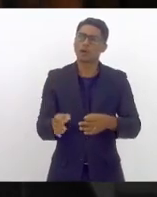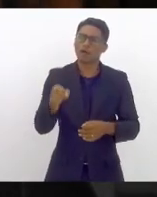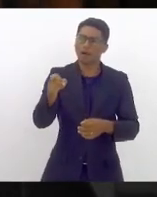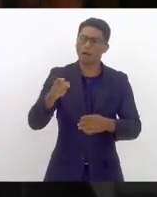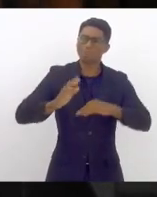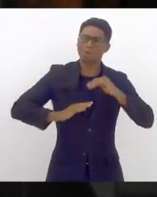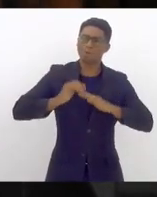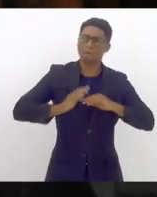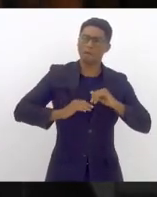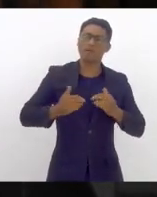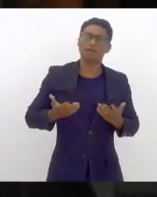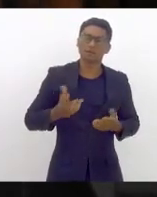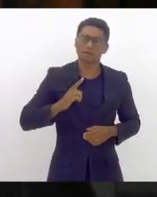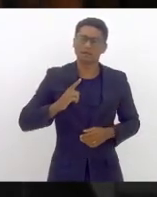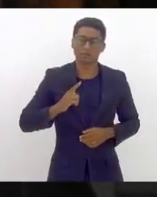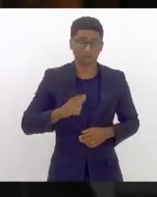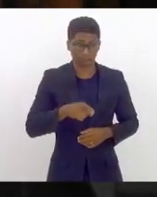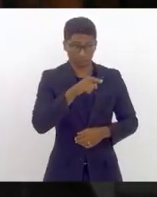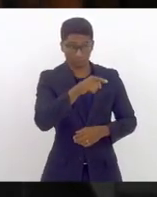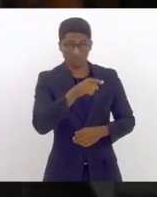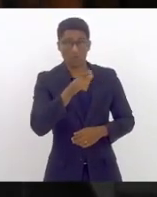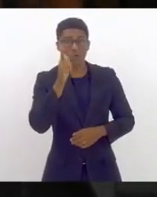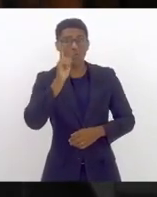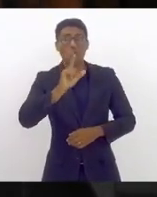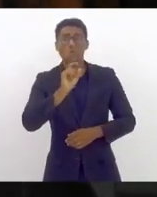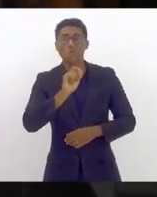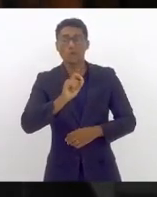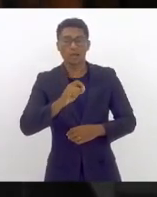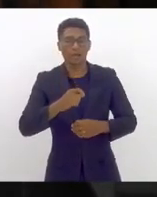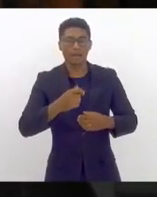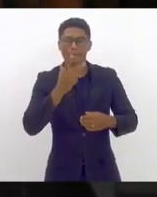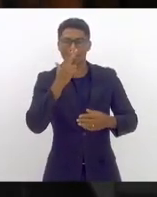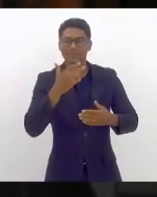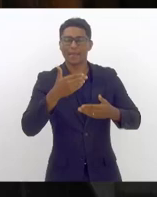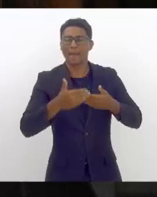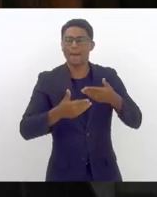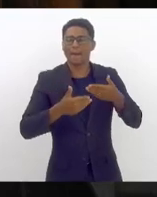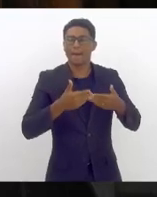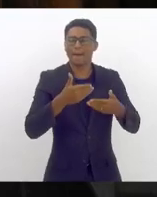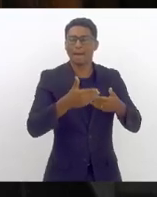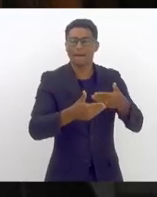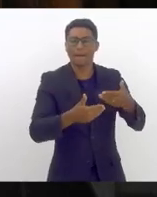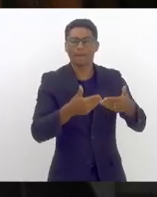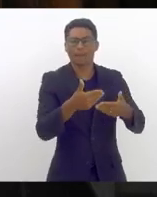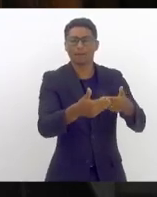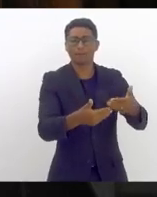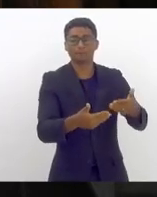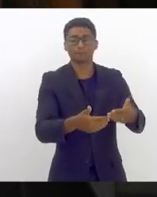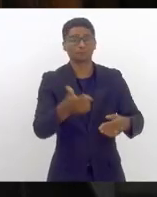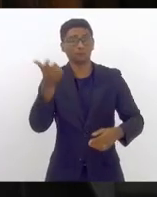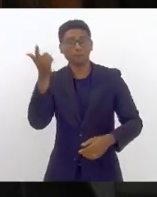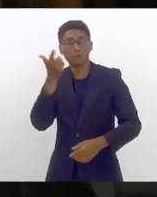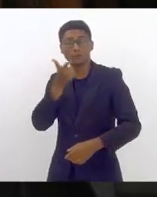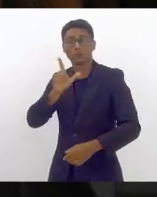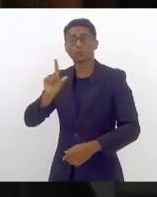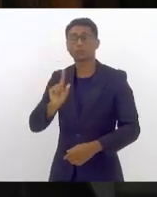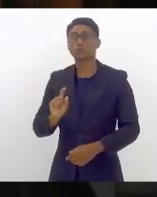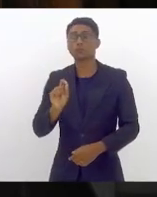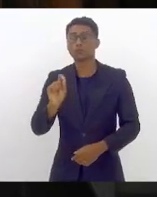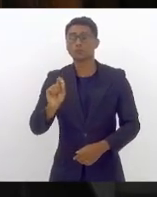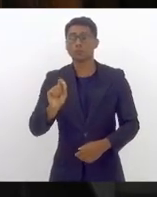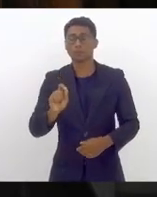ganhou tempo com as malícias, com as armadilhas, com as artimanhas e conseguiu subverter a